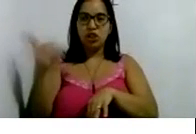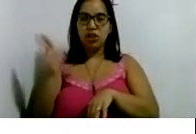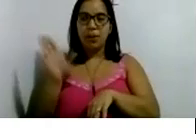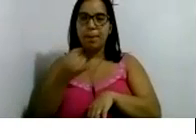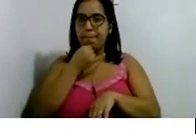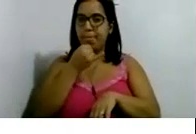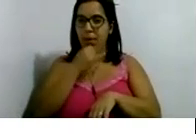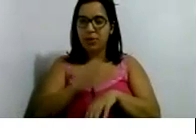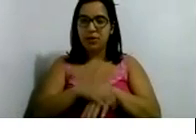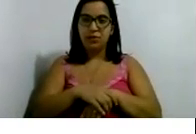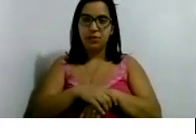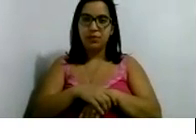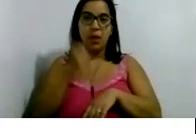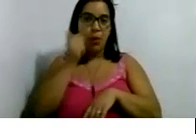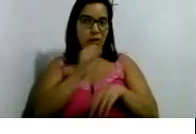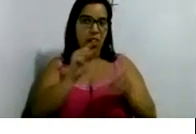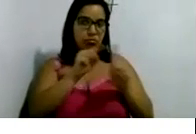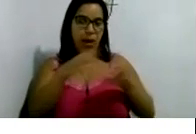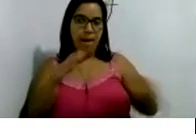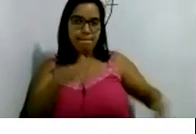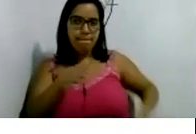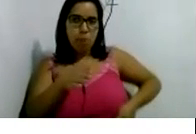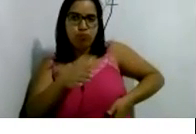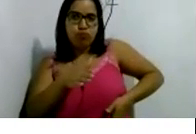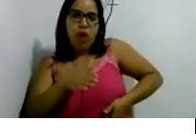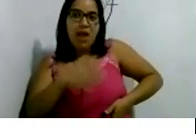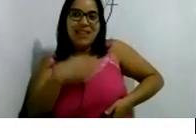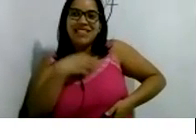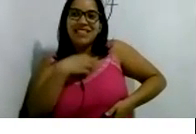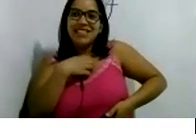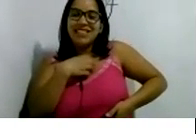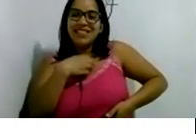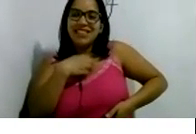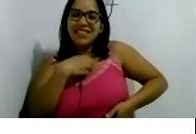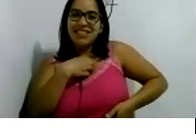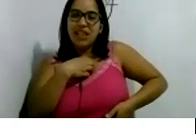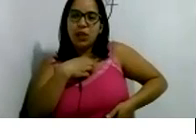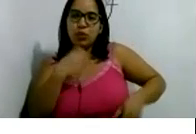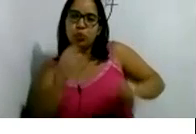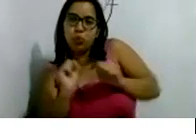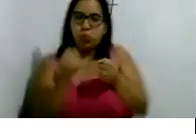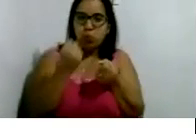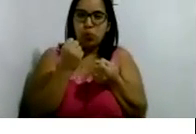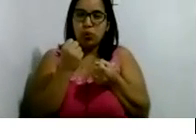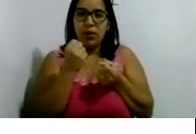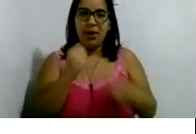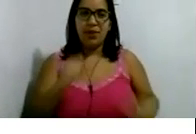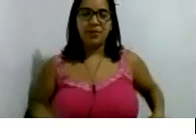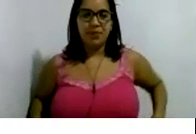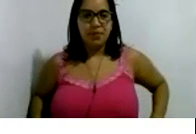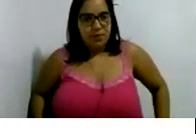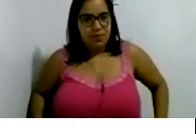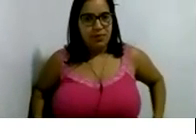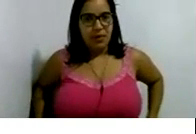a gestante coloca a mão na barriga e sente essa contorção do embrião, porque ele já